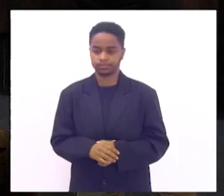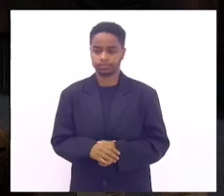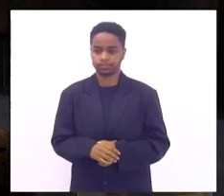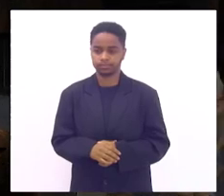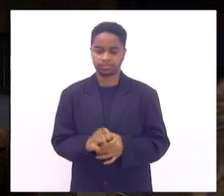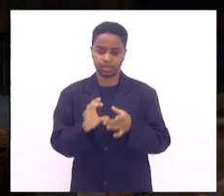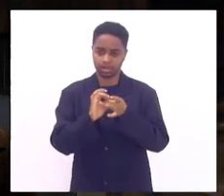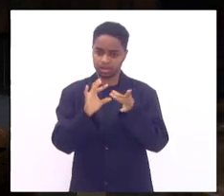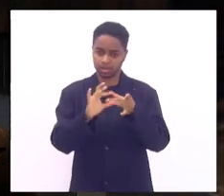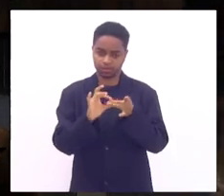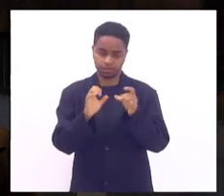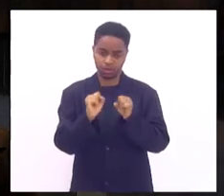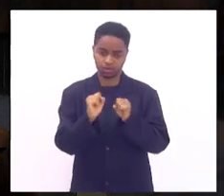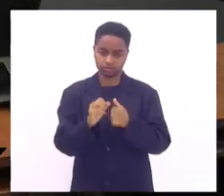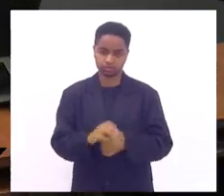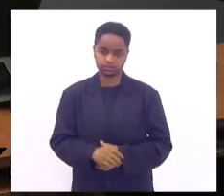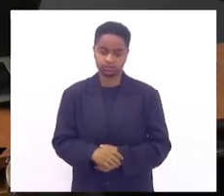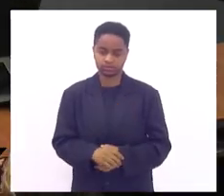Fica à vontade.